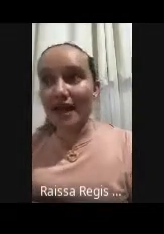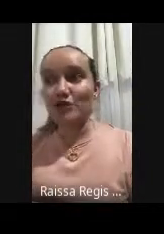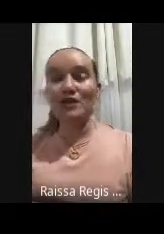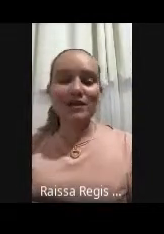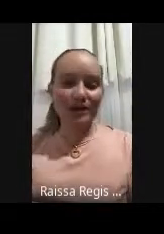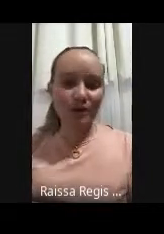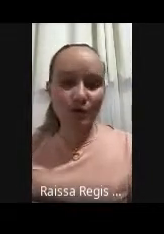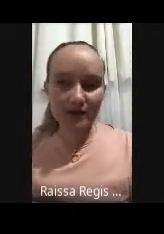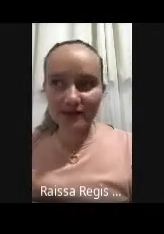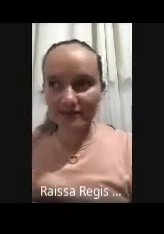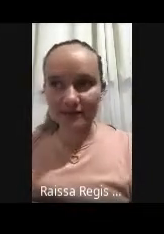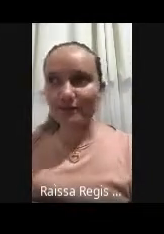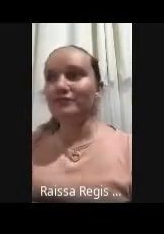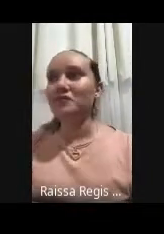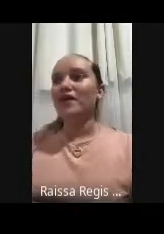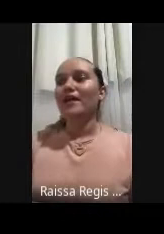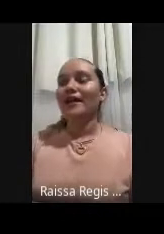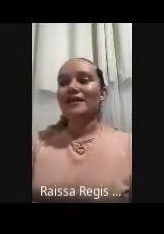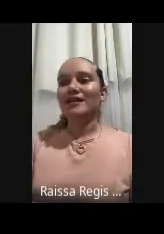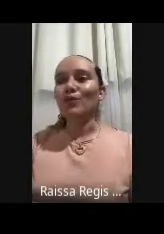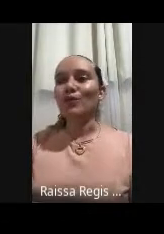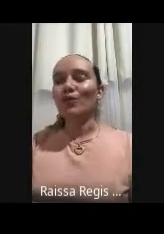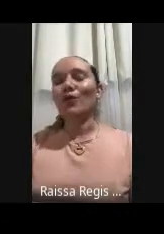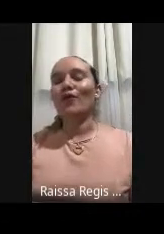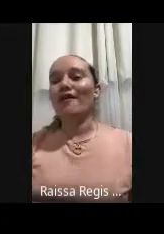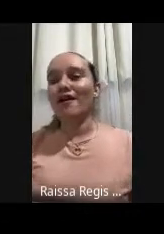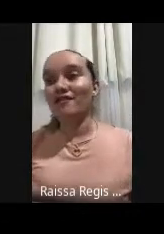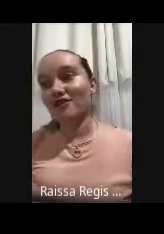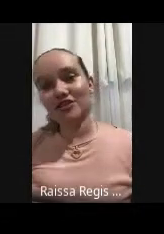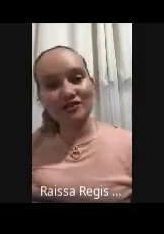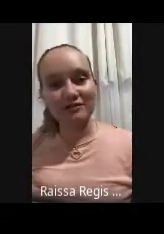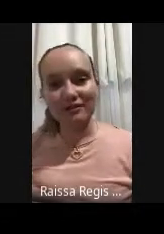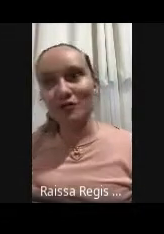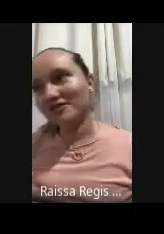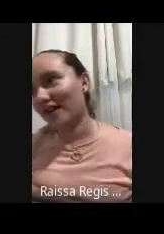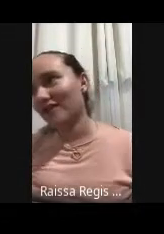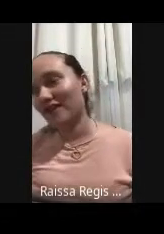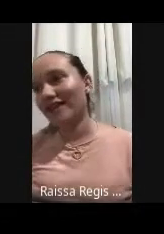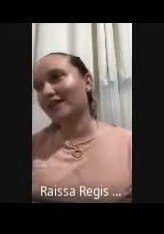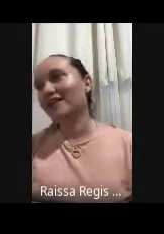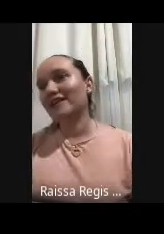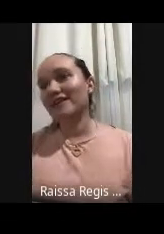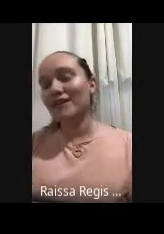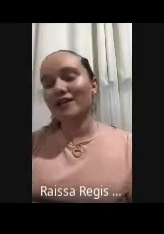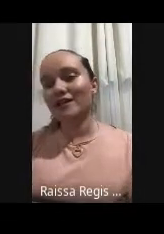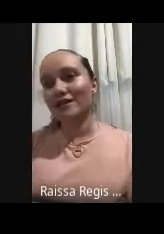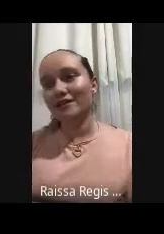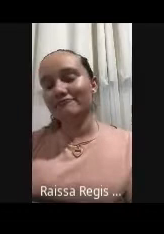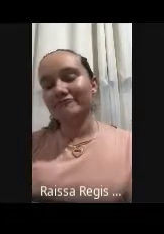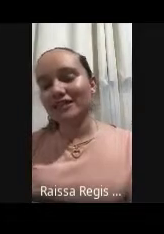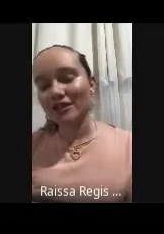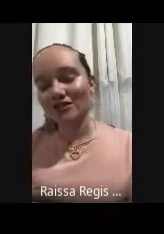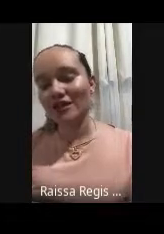Três, ajuda a melhorar a comunicação. Então, a gente, quando escreve